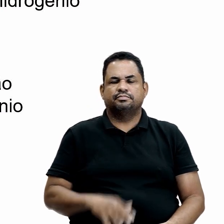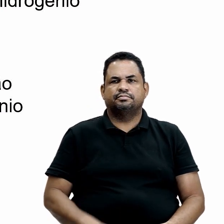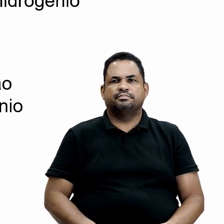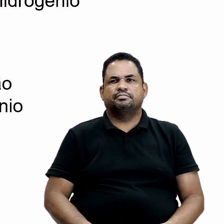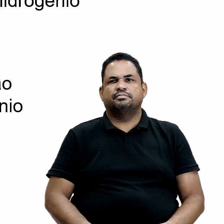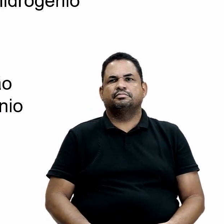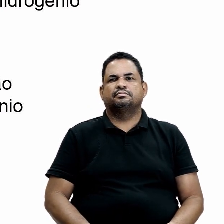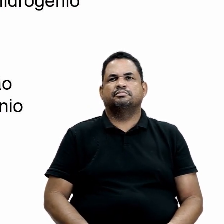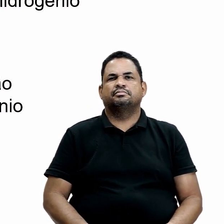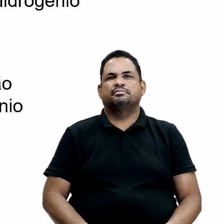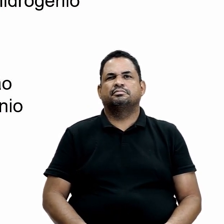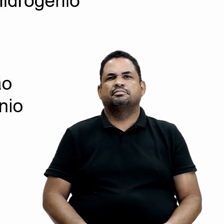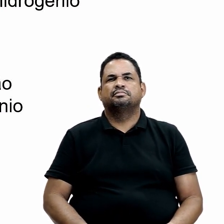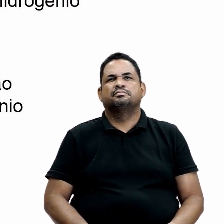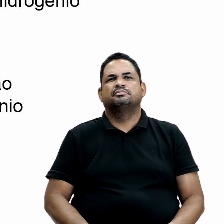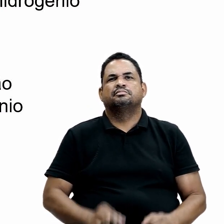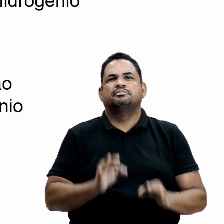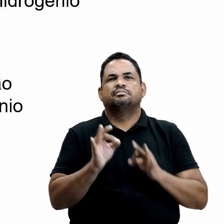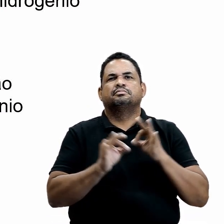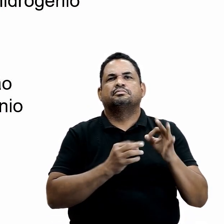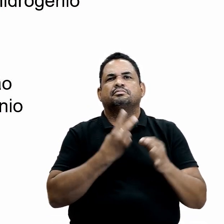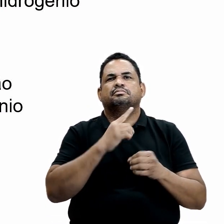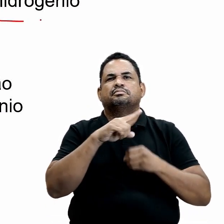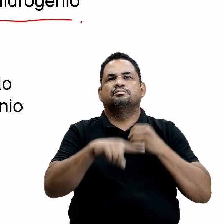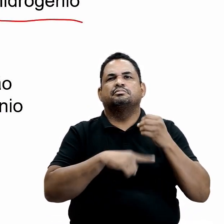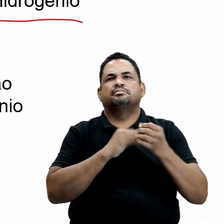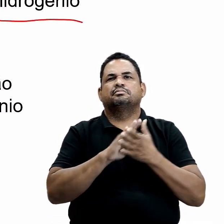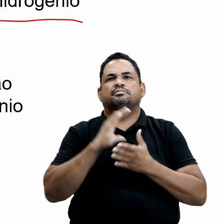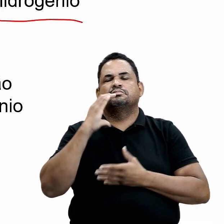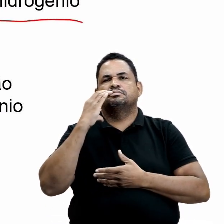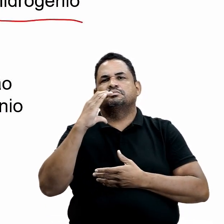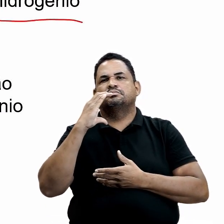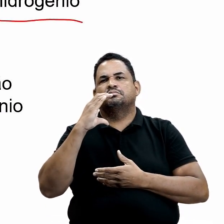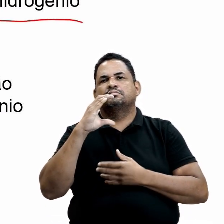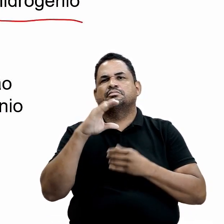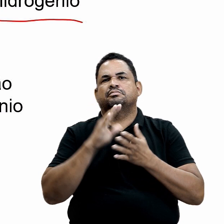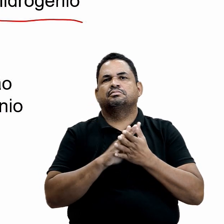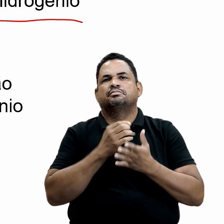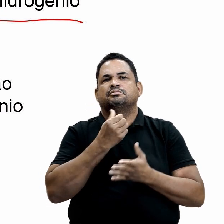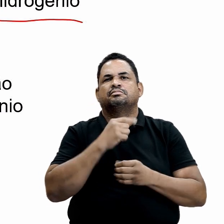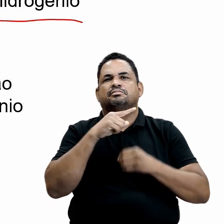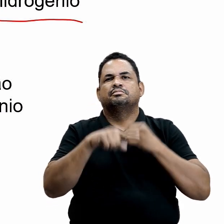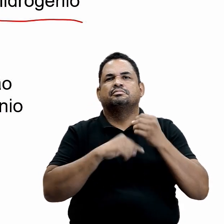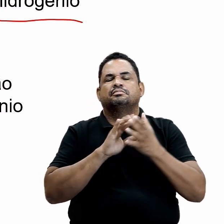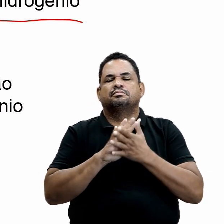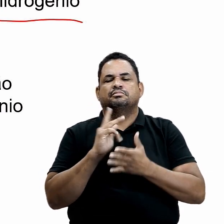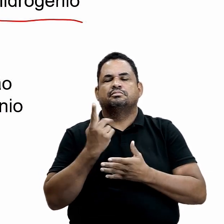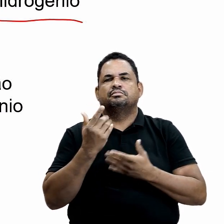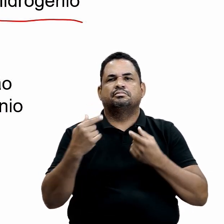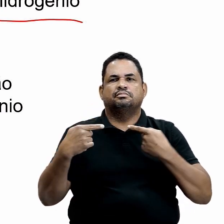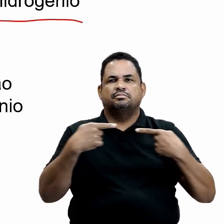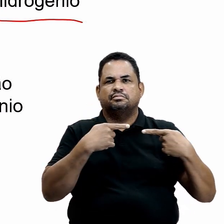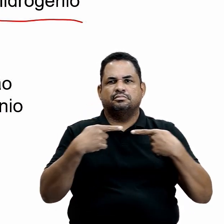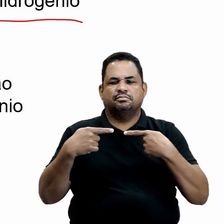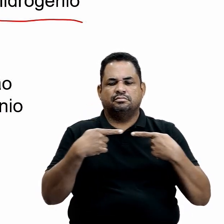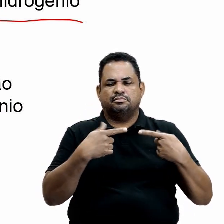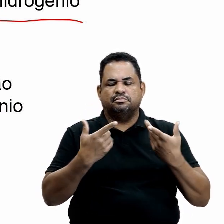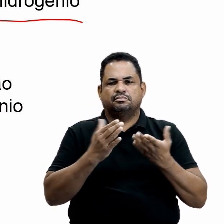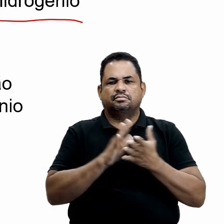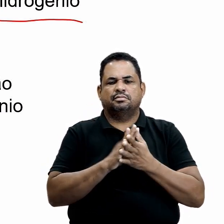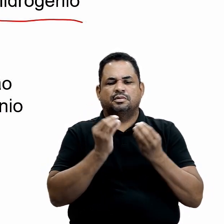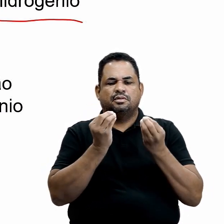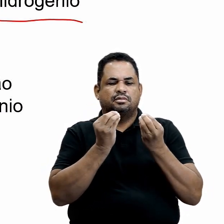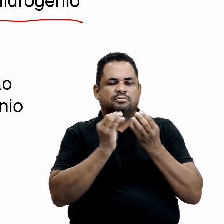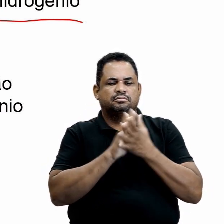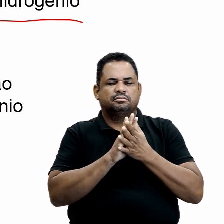falei, ela é formada por 2 átomos de carbono e 6 átomos de hidrogênio. Com relação à molécula da água, né? Sem